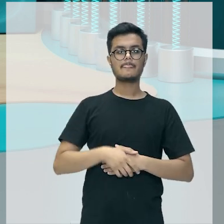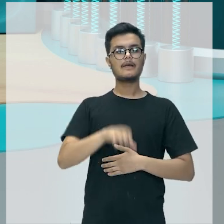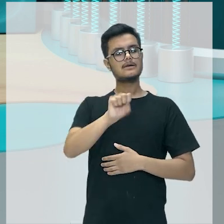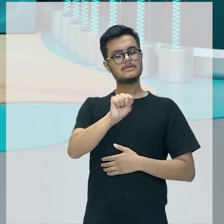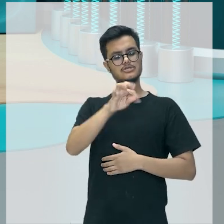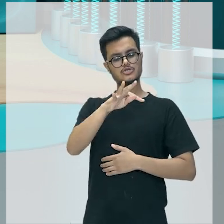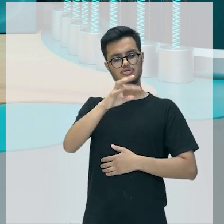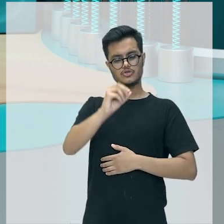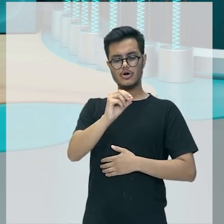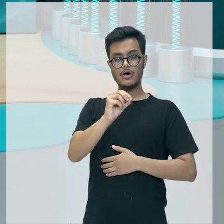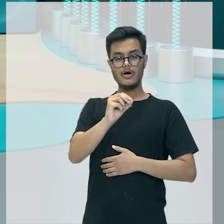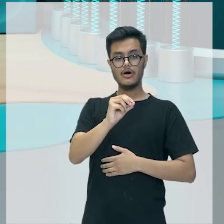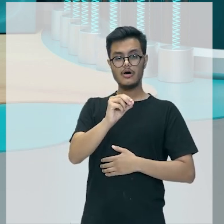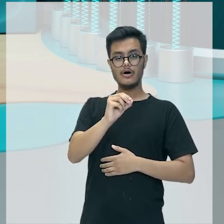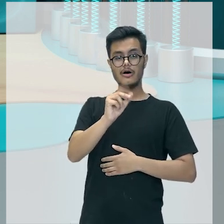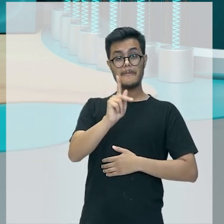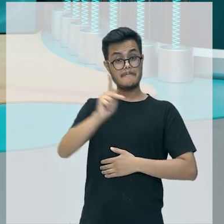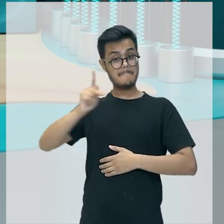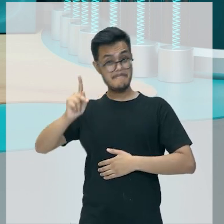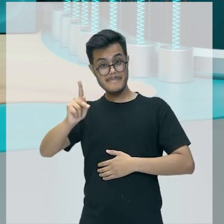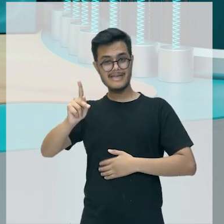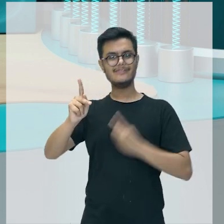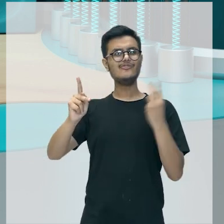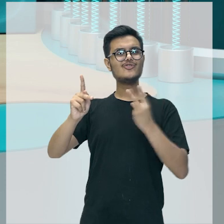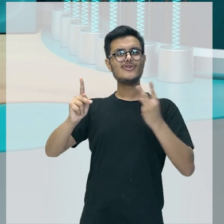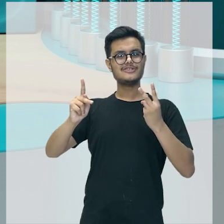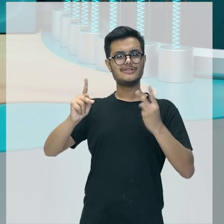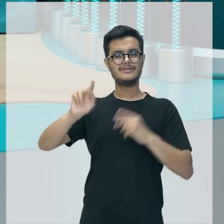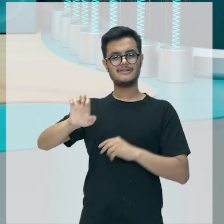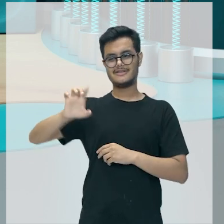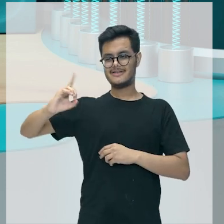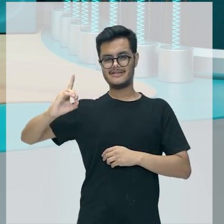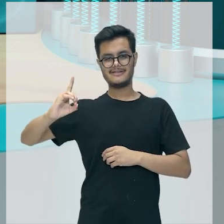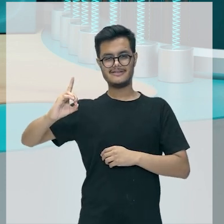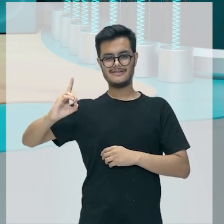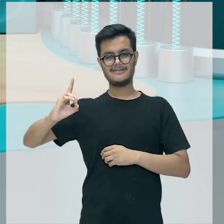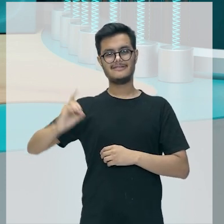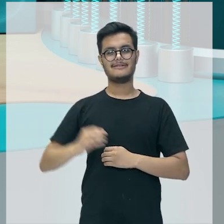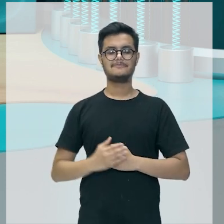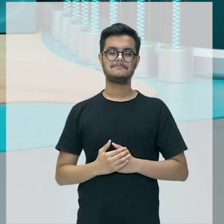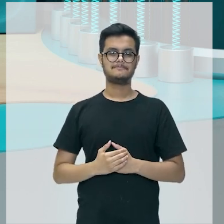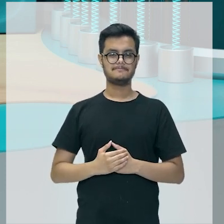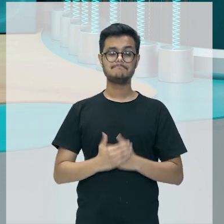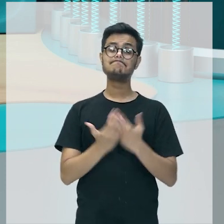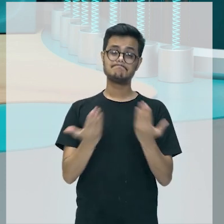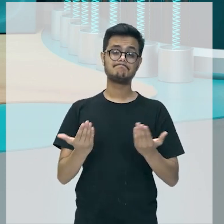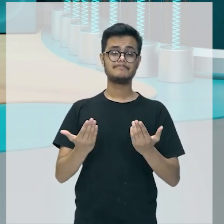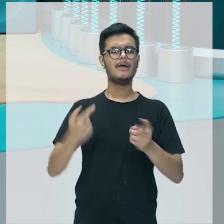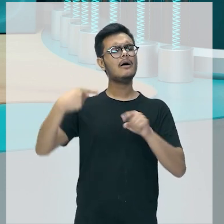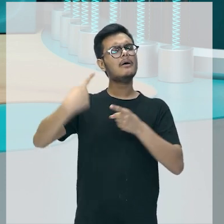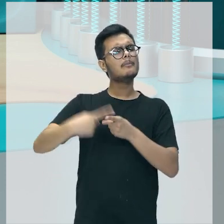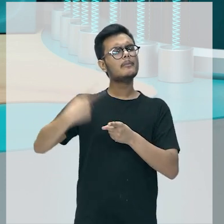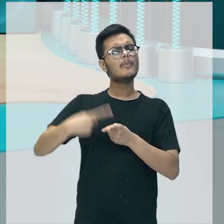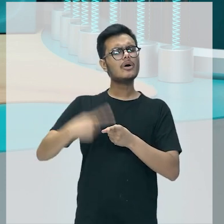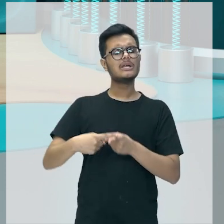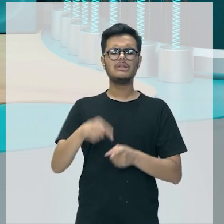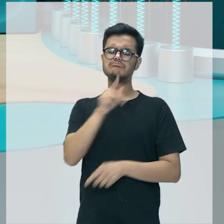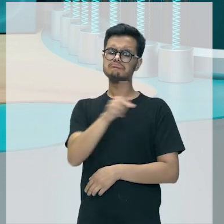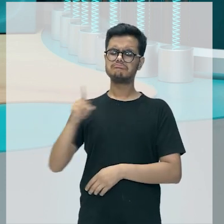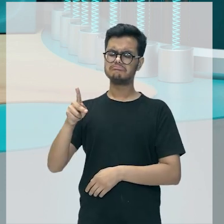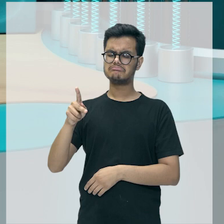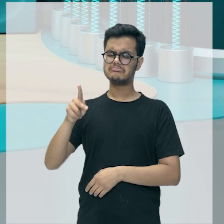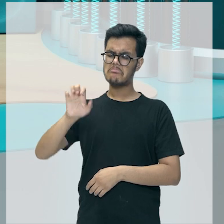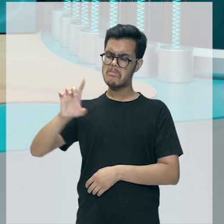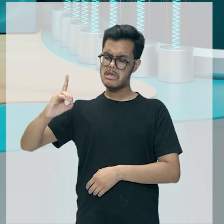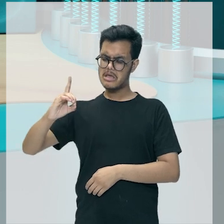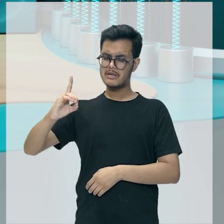duplicada, então eu tenho aqui dois P's, stop, stopped. Por que que isso aconteceu, né? Porque eu